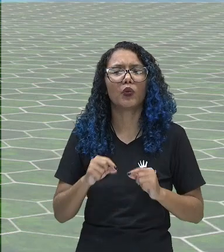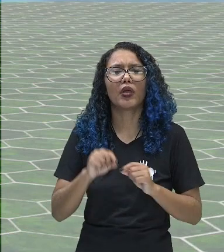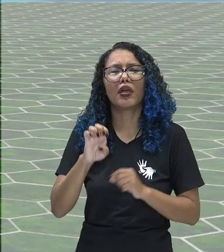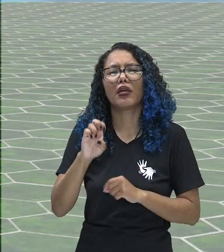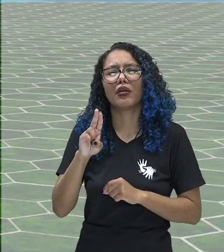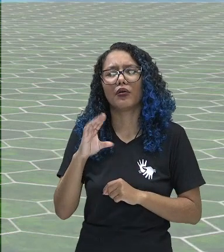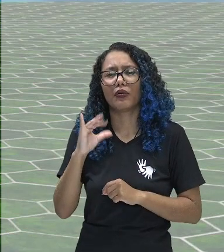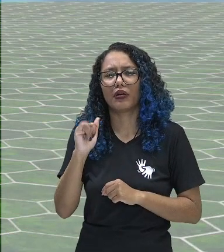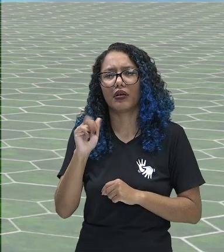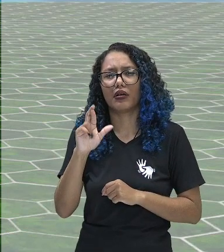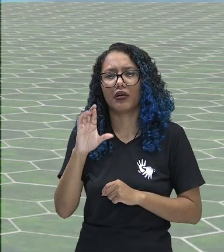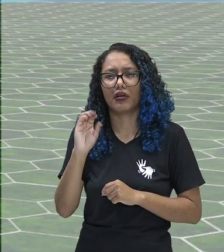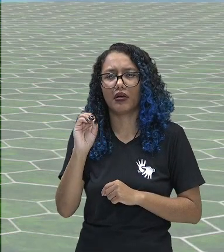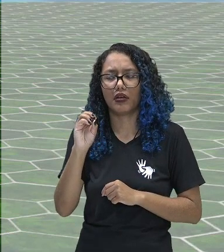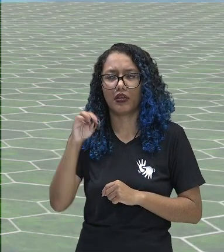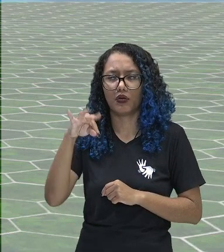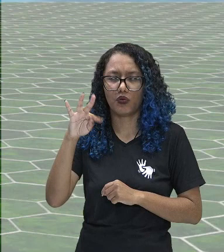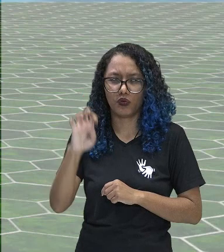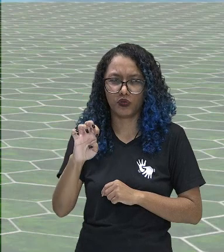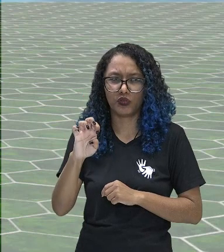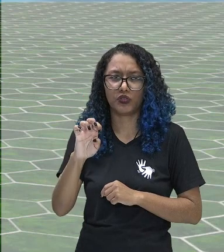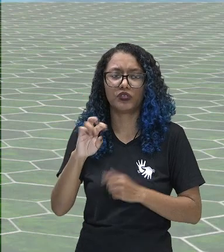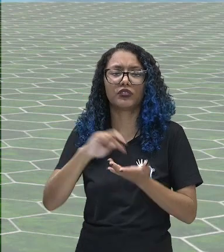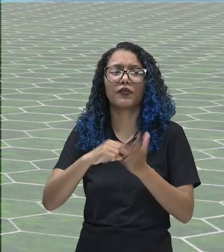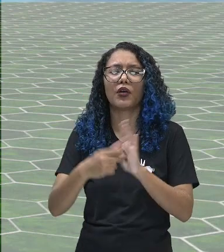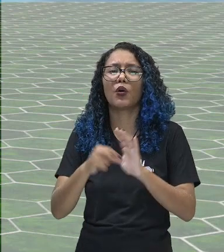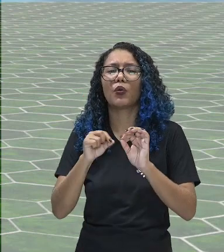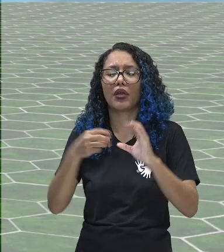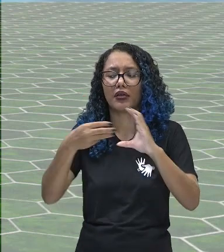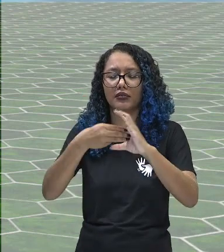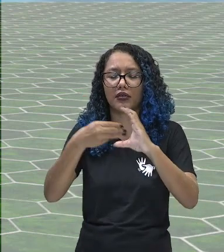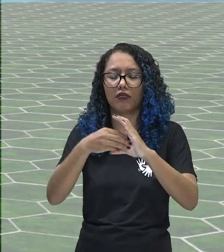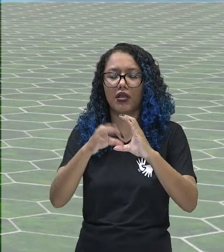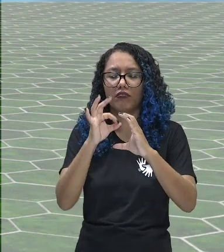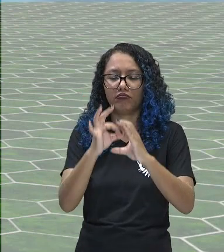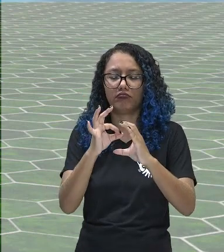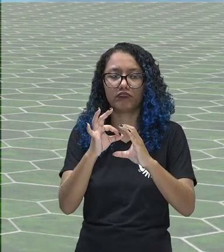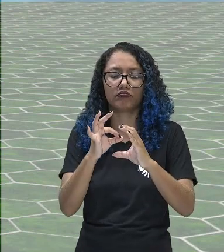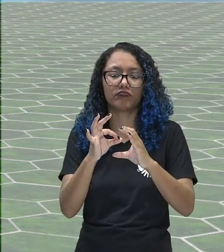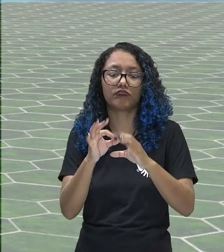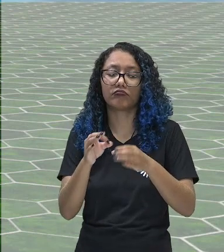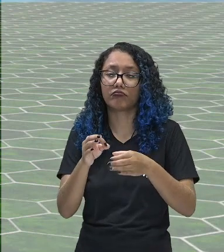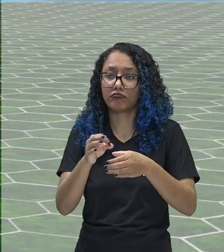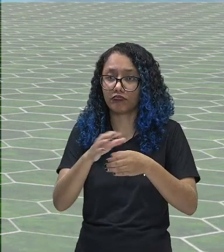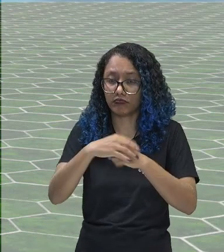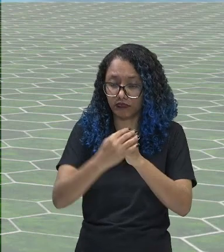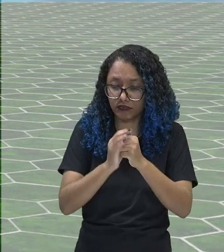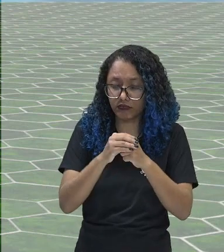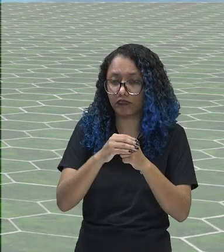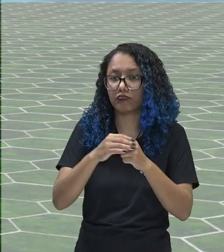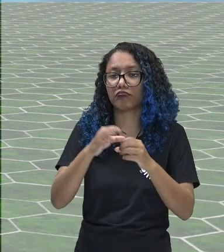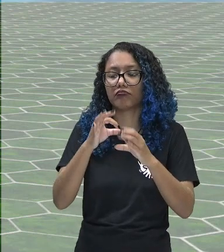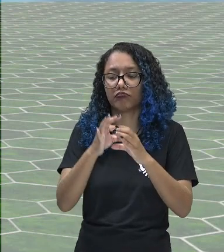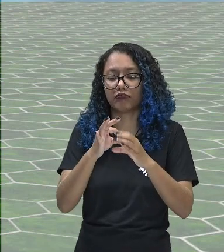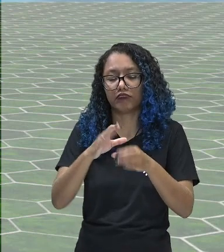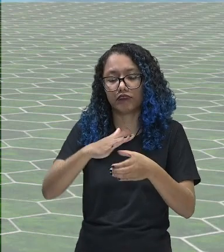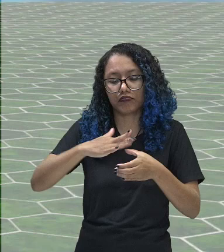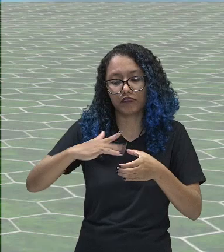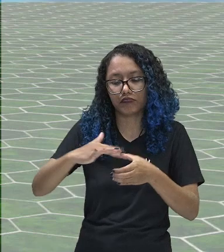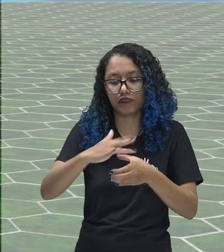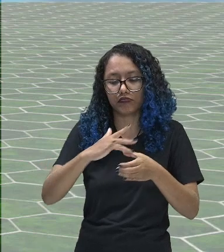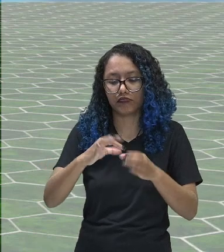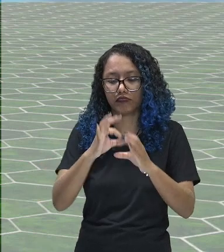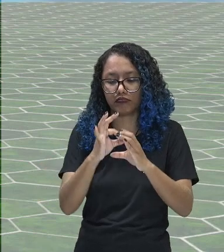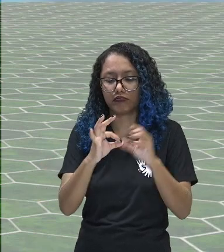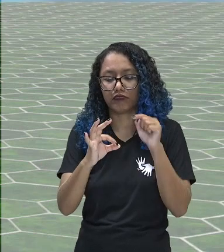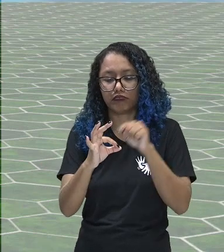nós possuímos uma célula com membrana plasmática, com citoplasma e organelas, e lá dentro,